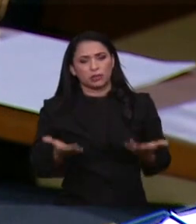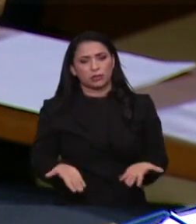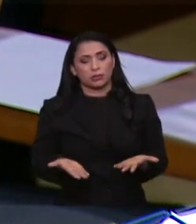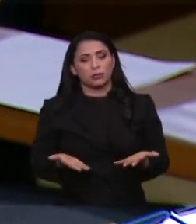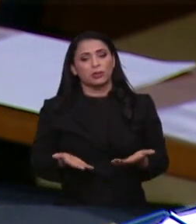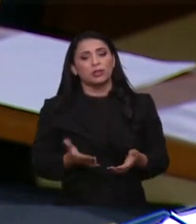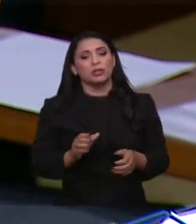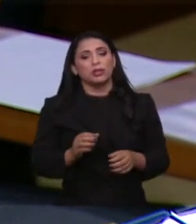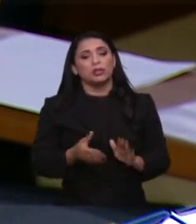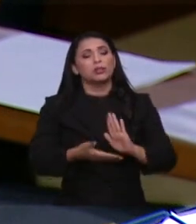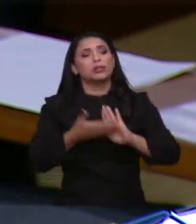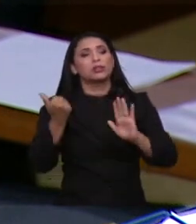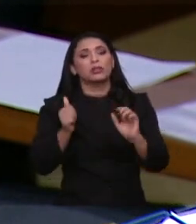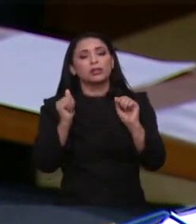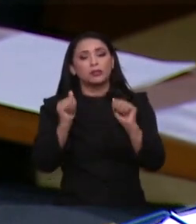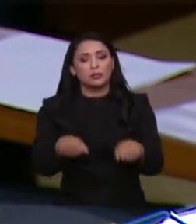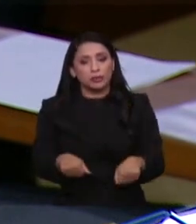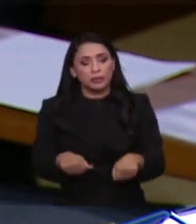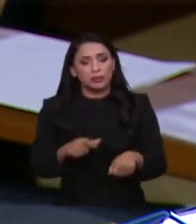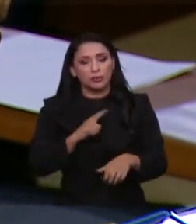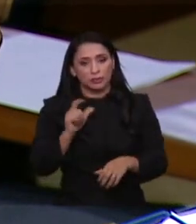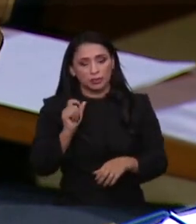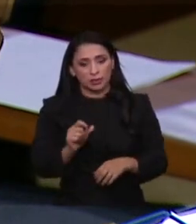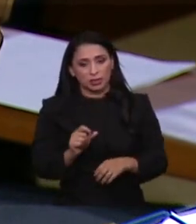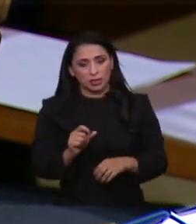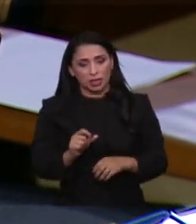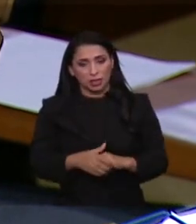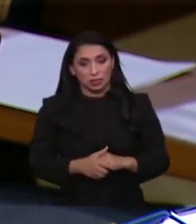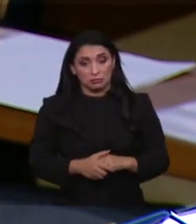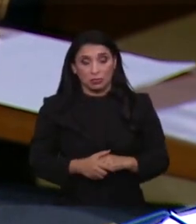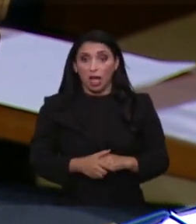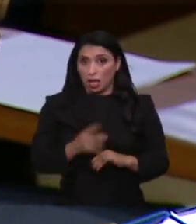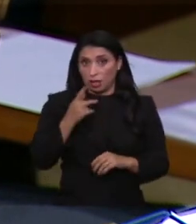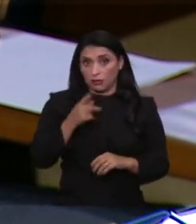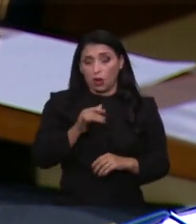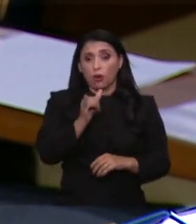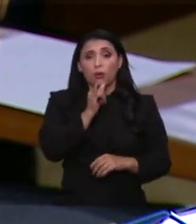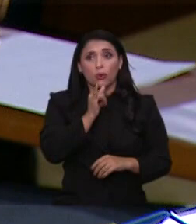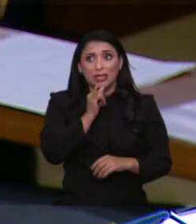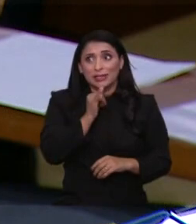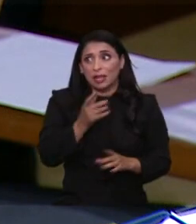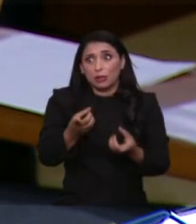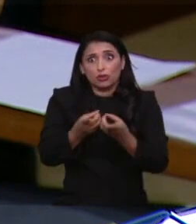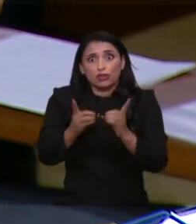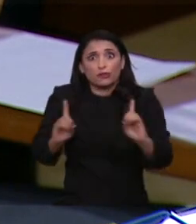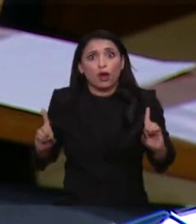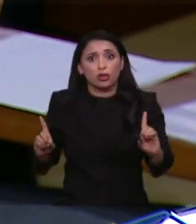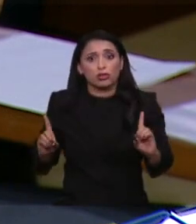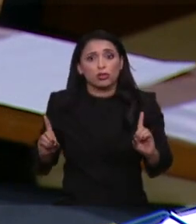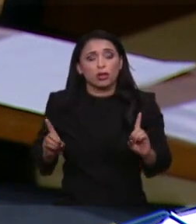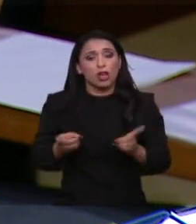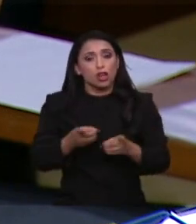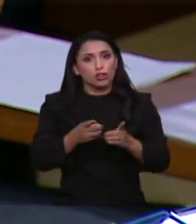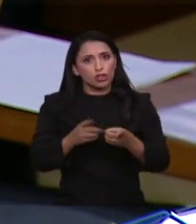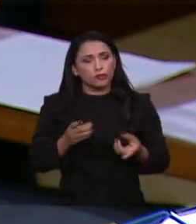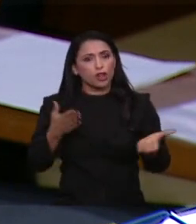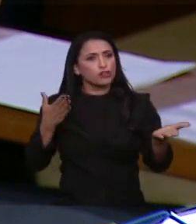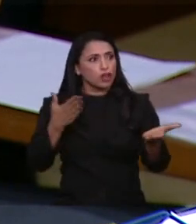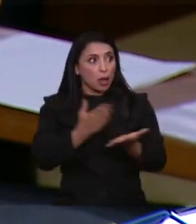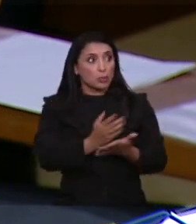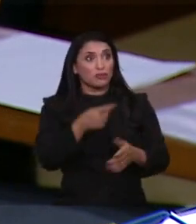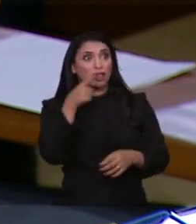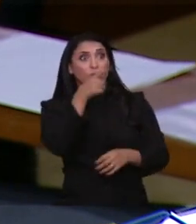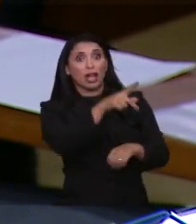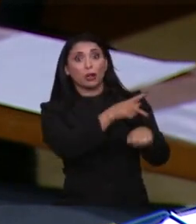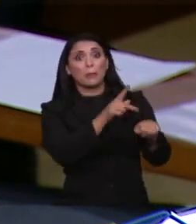retirou a possibilidade jurídica do pedido? Ele disse assim, porque o grande exemplo era o divórcio. O divórcio foi aprovado na Itália. Então,